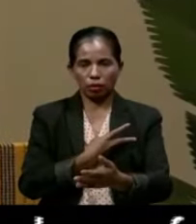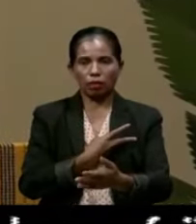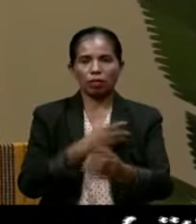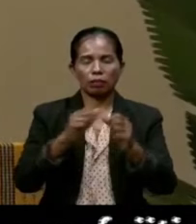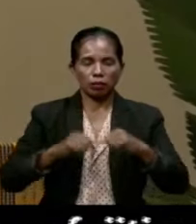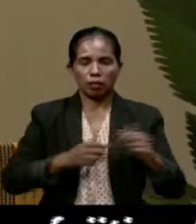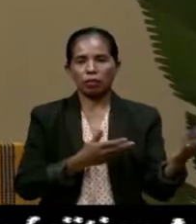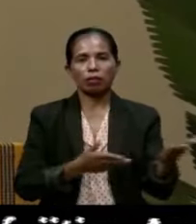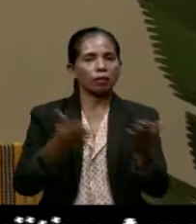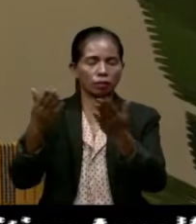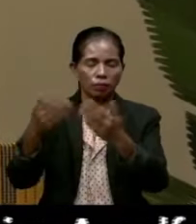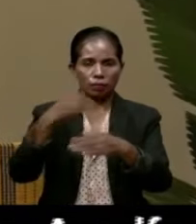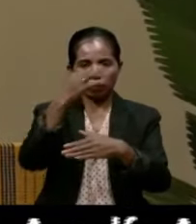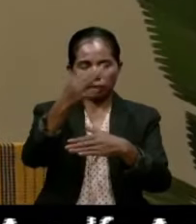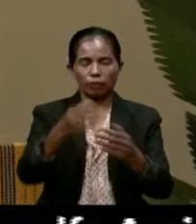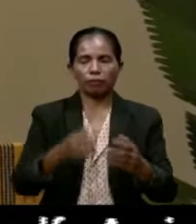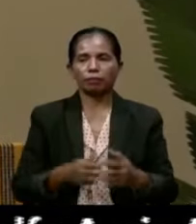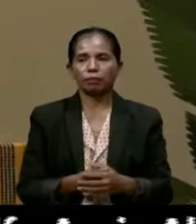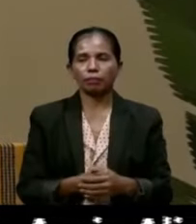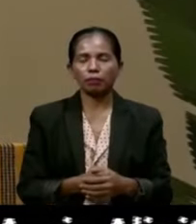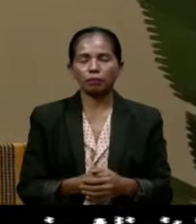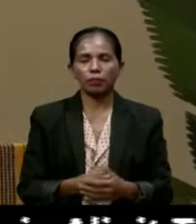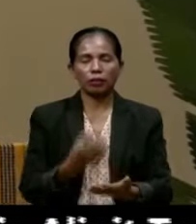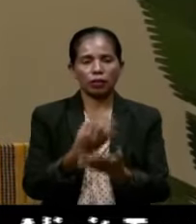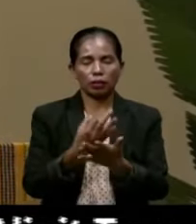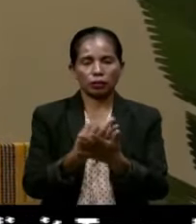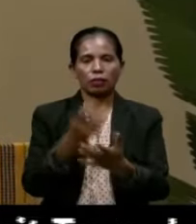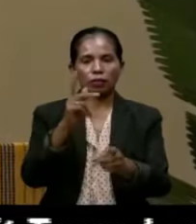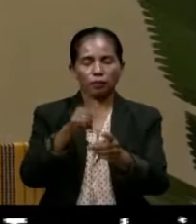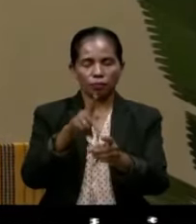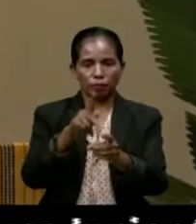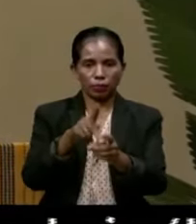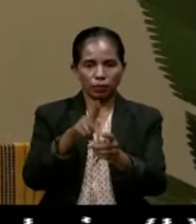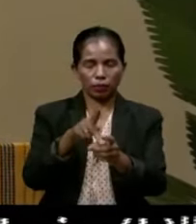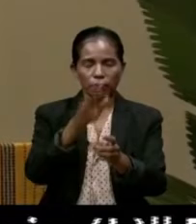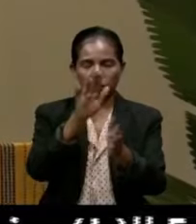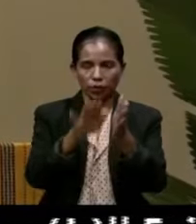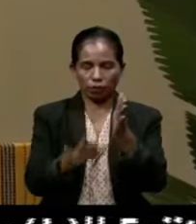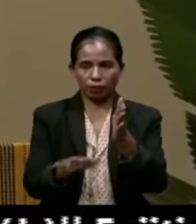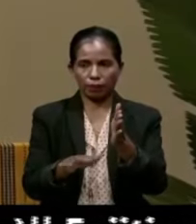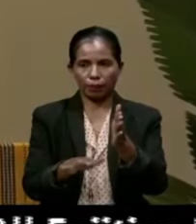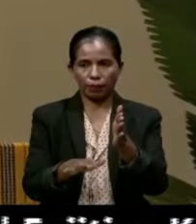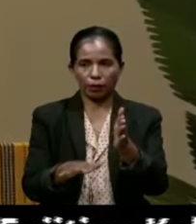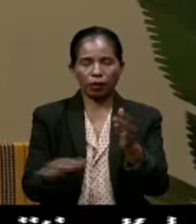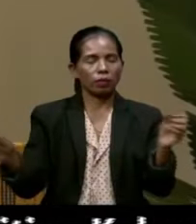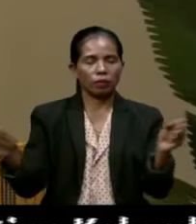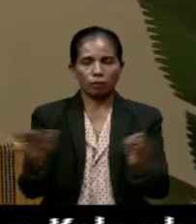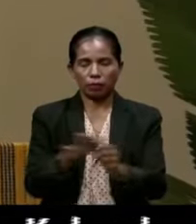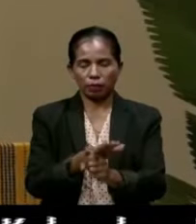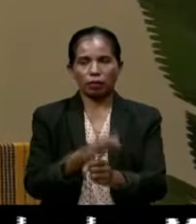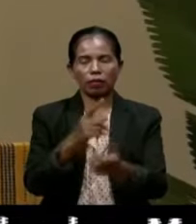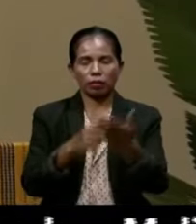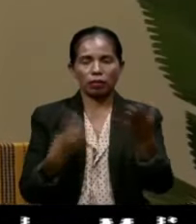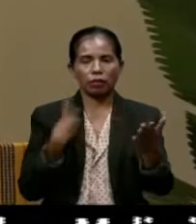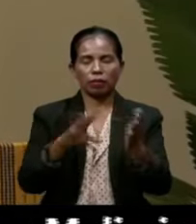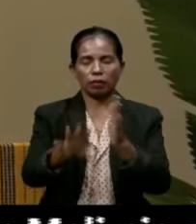alternativos nomos fontes de rendimentos foram ba tubele complementa será mais